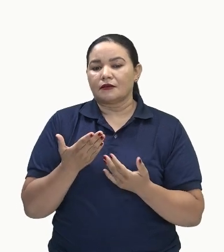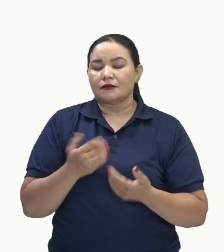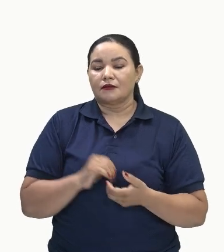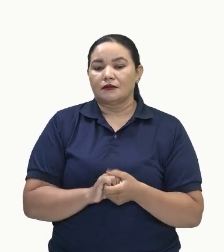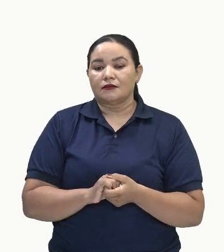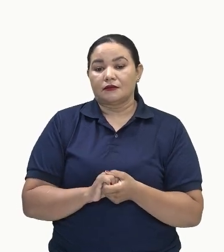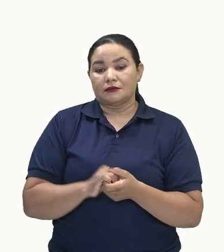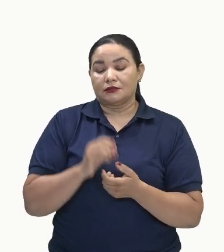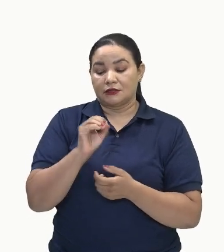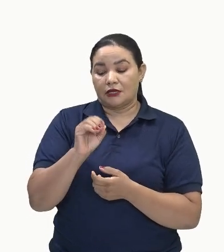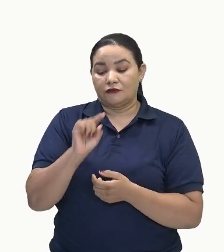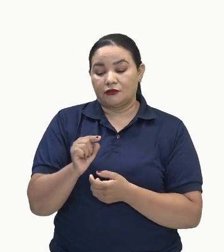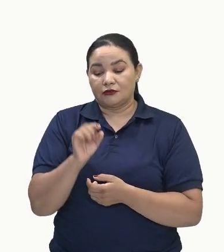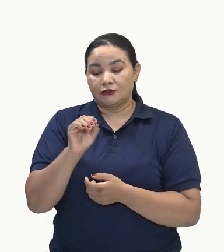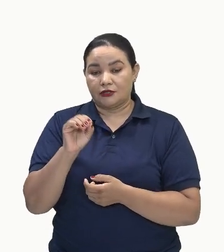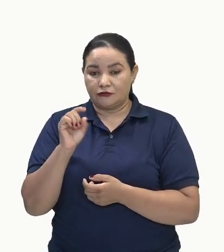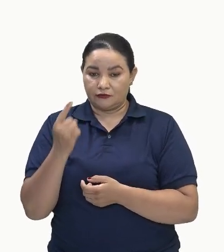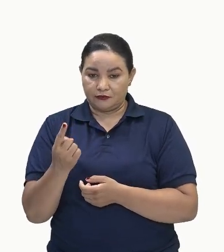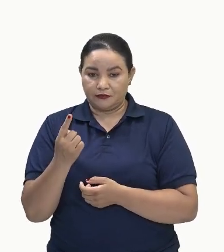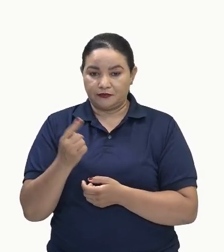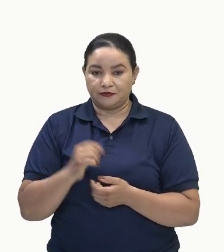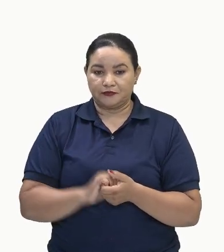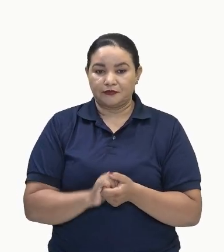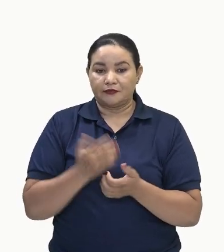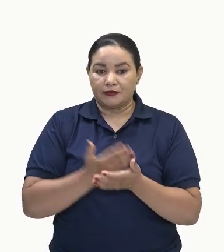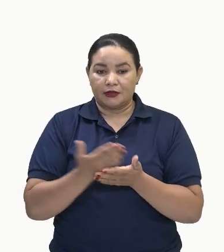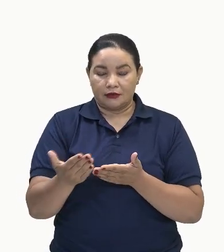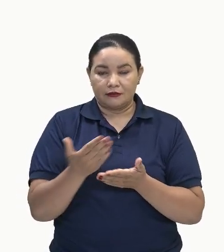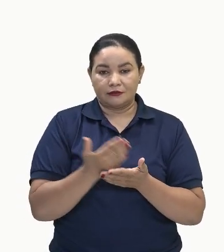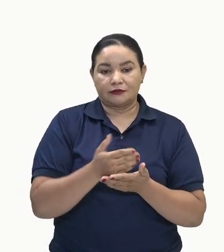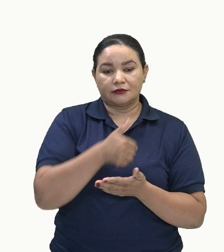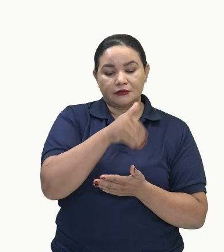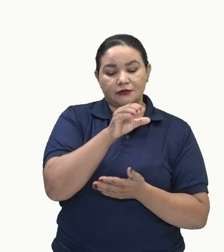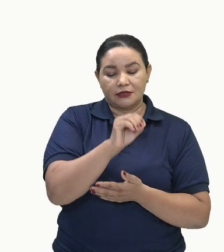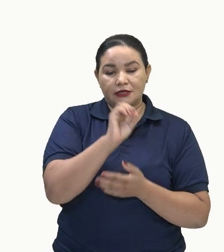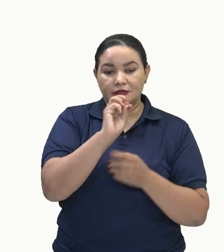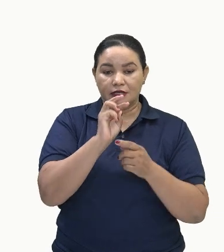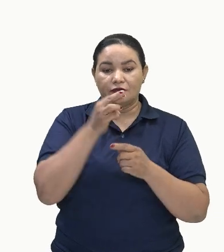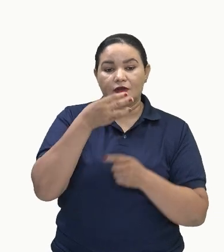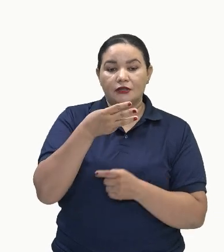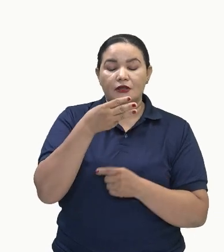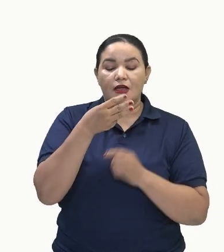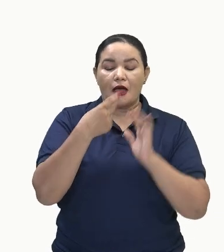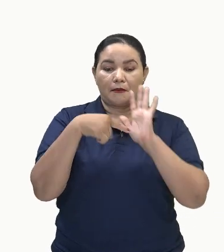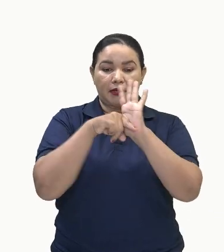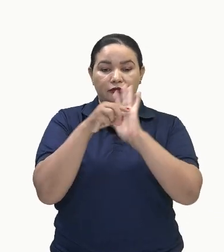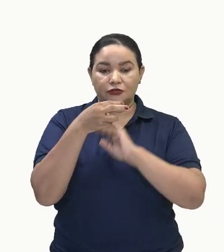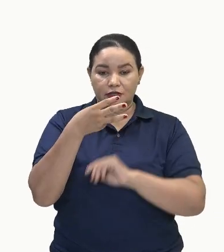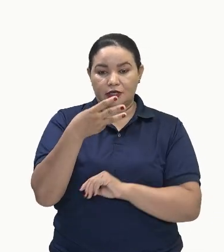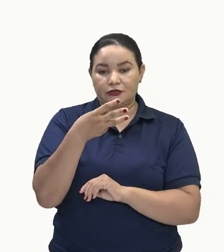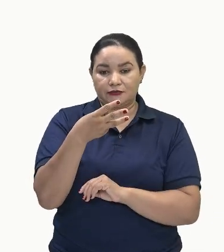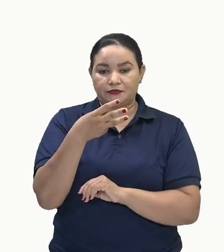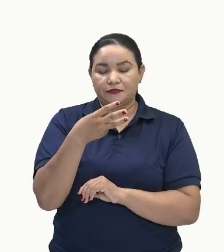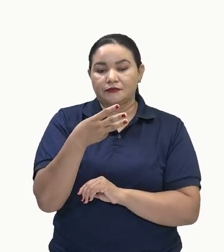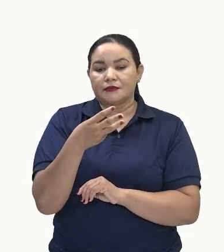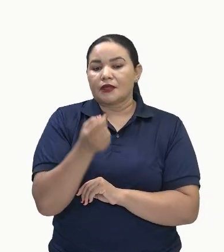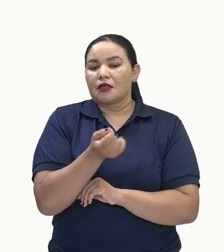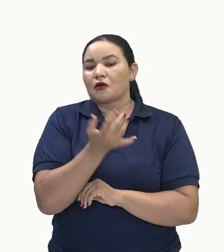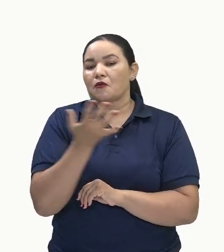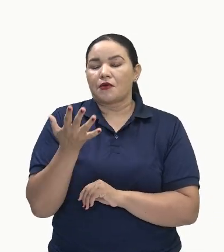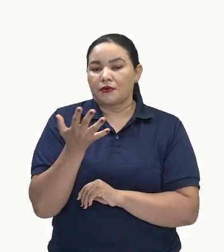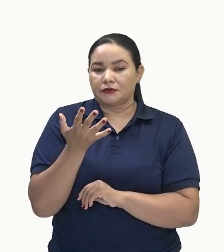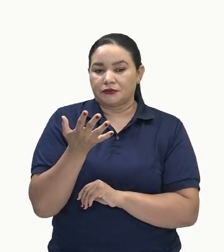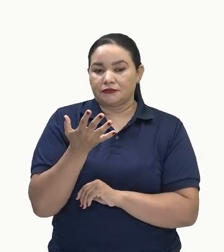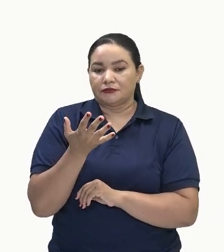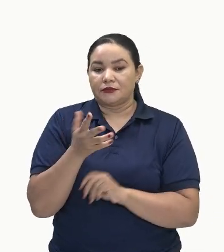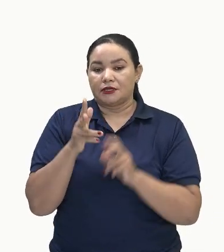isso 0,1. Tudo bem? Continuando, ó. 10 elevado a menos 3, ó, perceba que 10 elevado ao expoente menos 3, ele